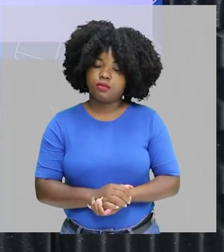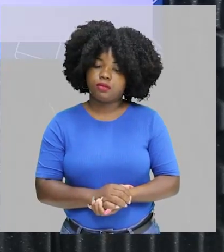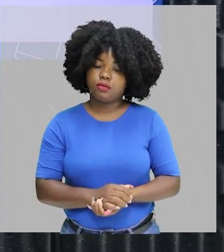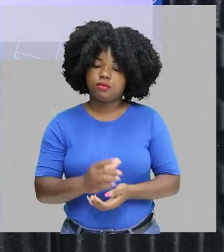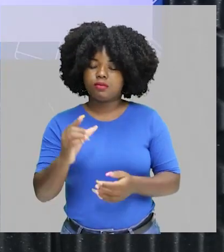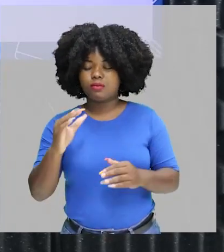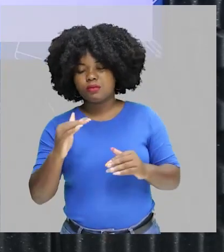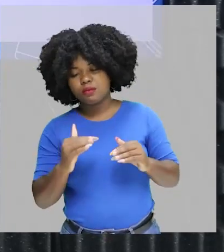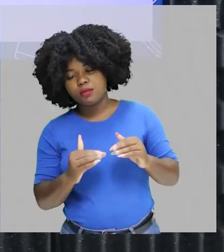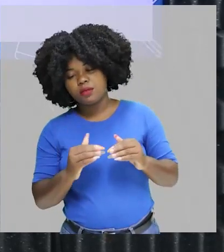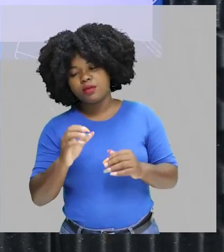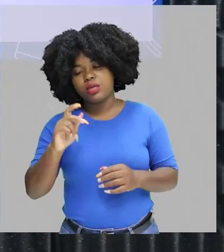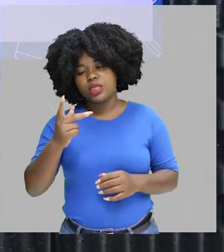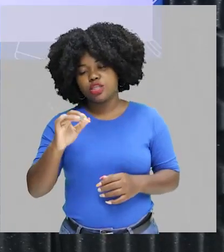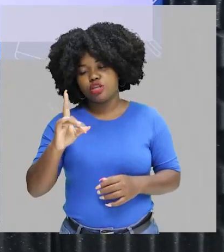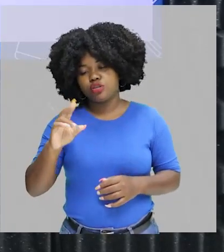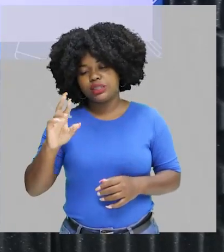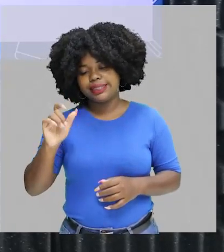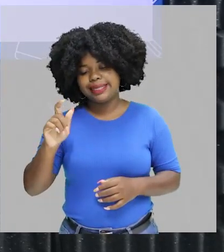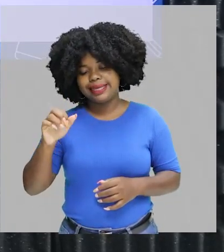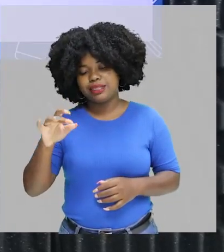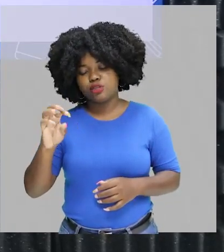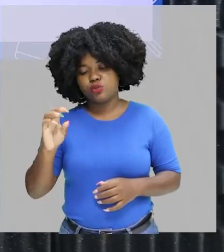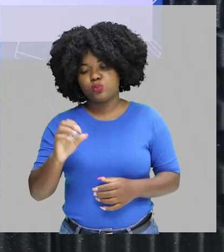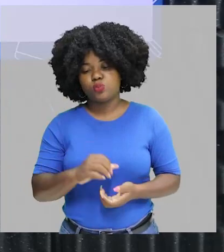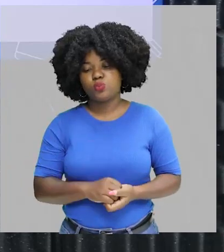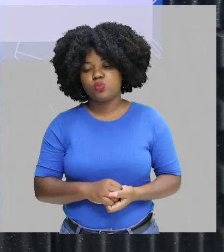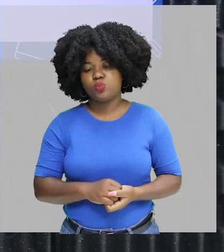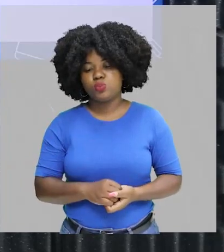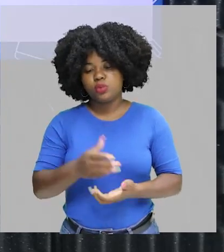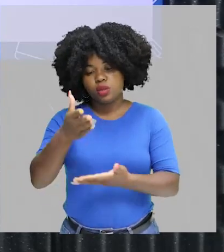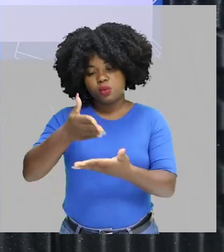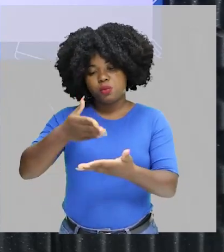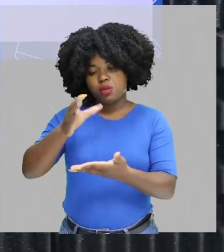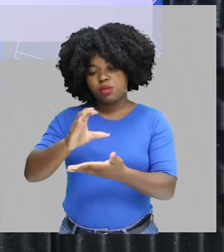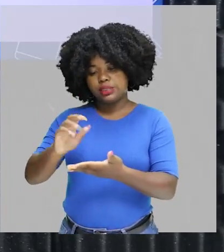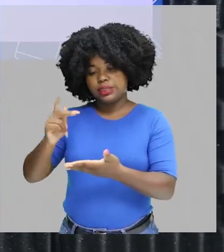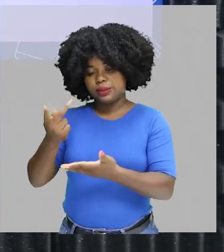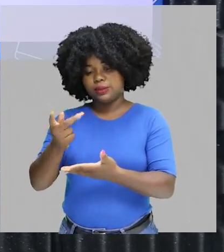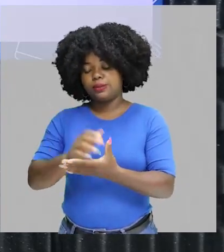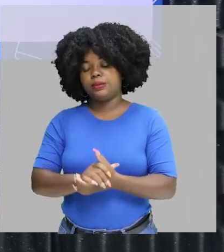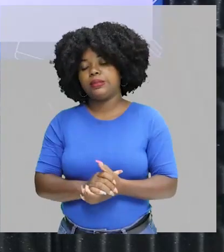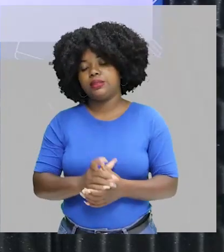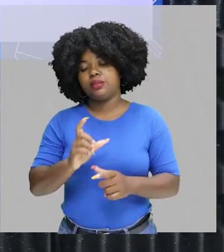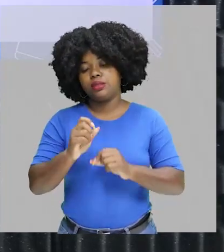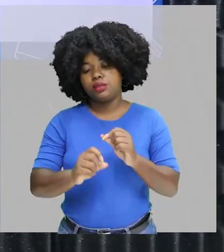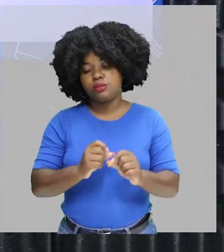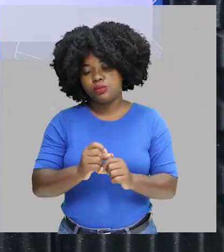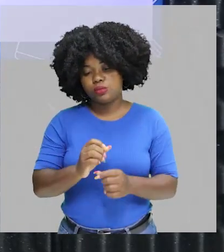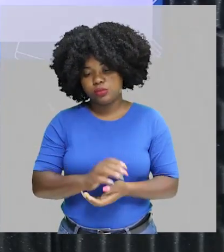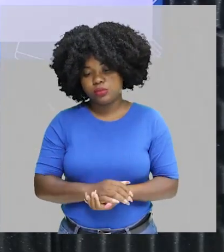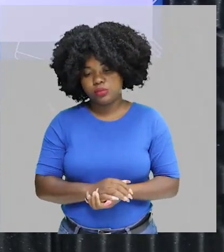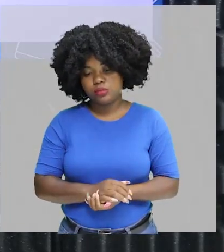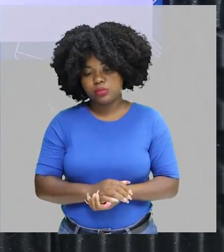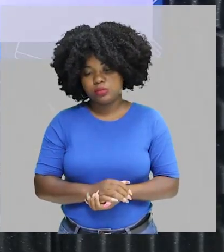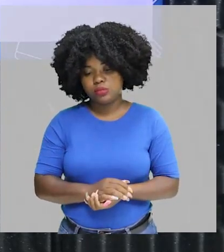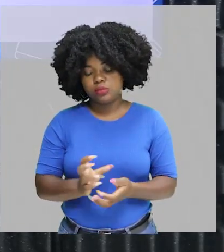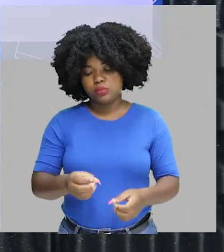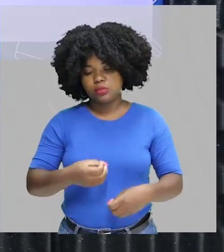menos hidrogenado, certo? No caso aqui, o carbono do meio, gerando como resultado